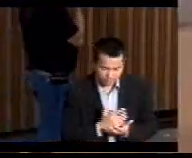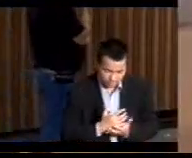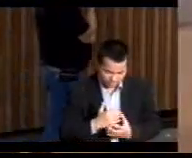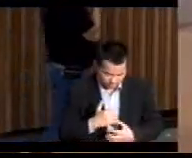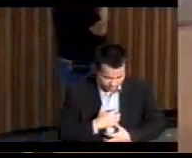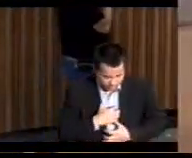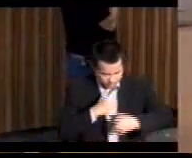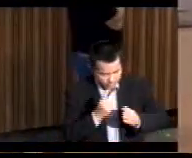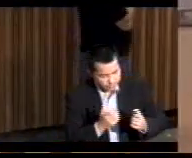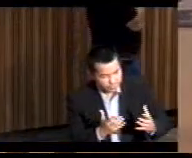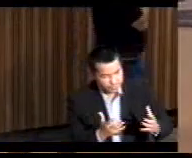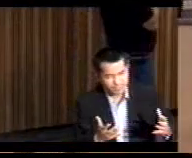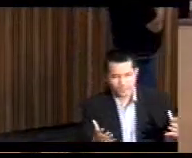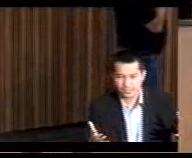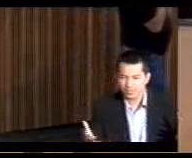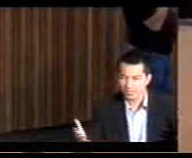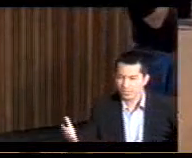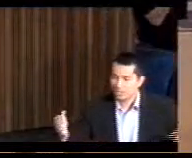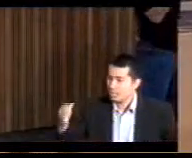começar?